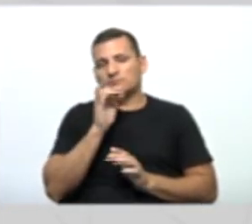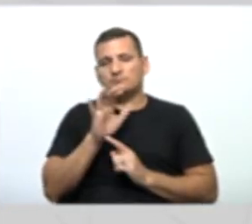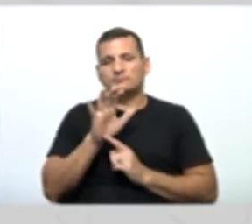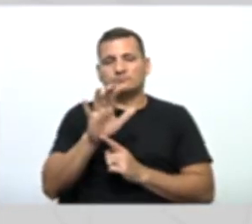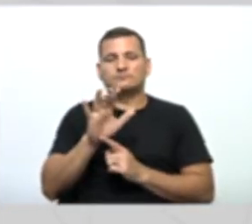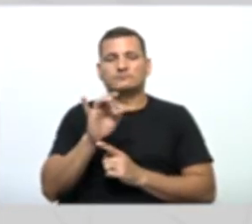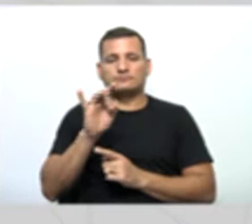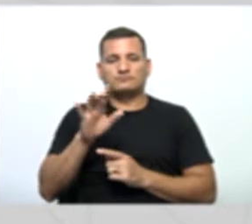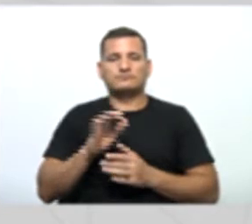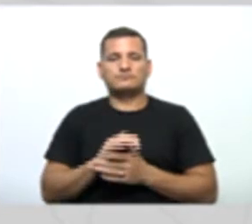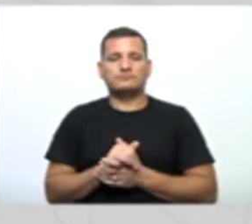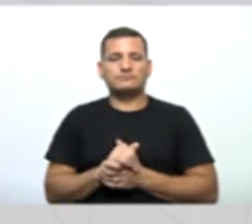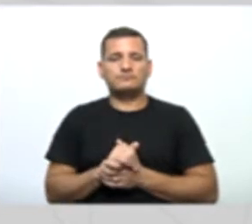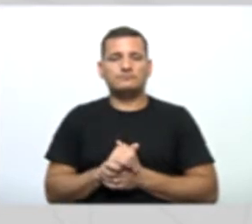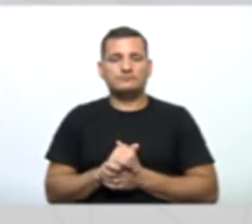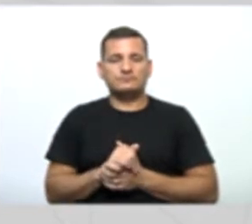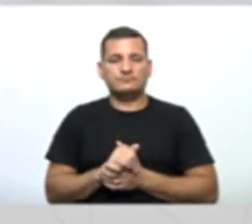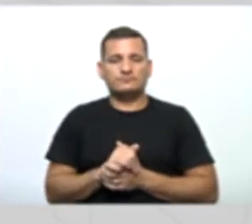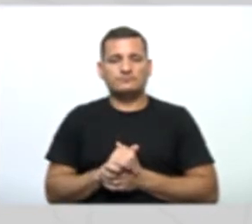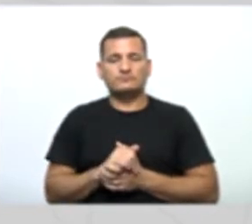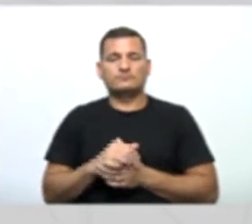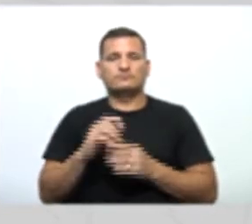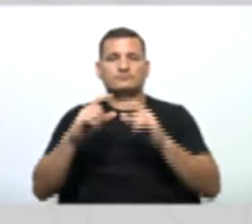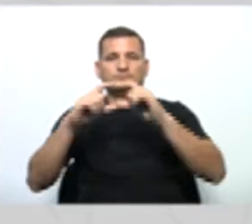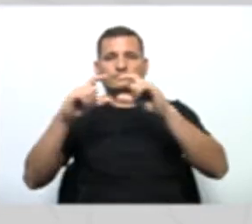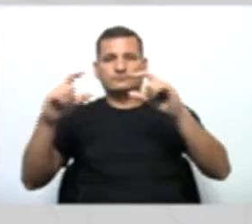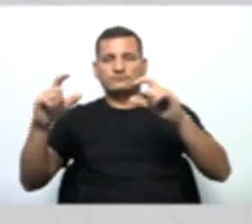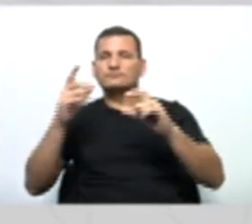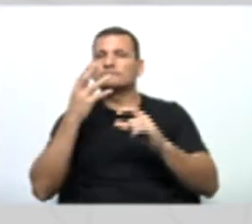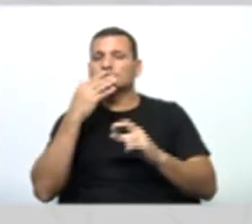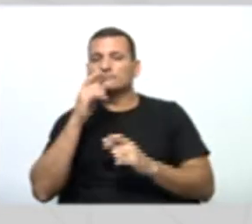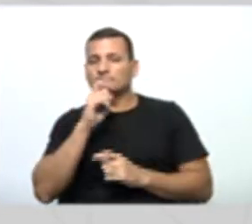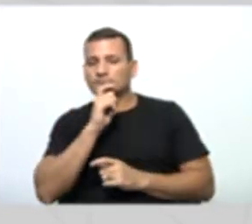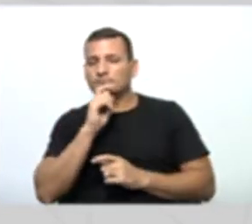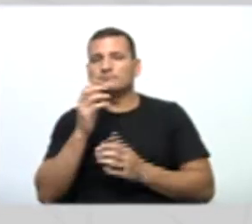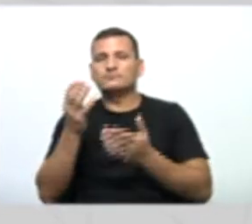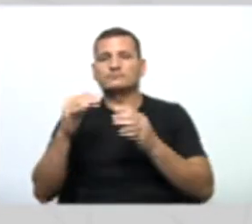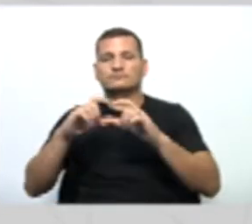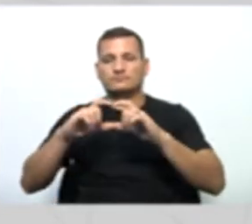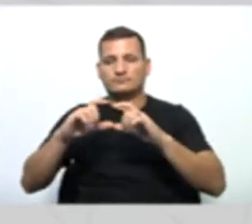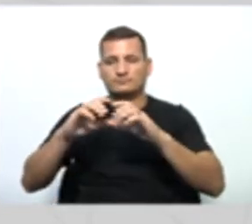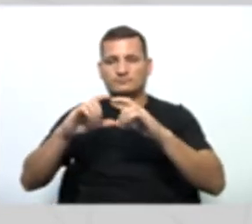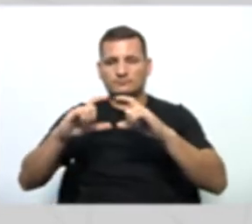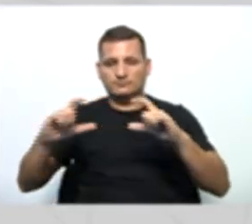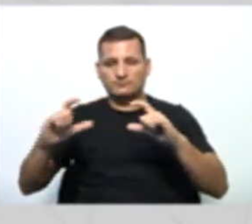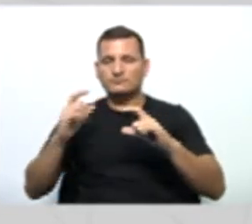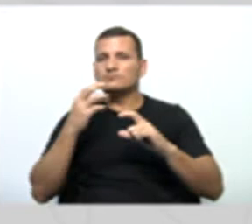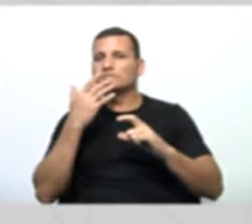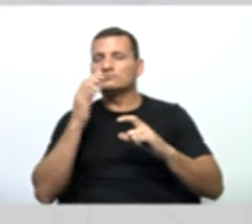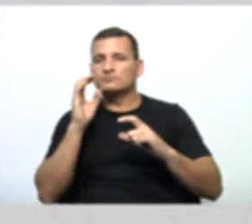ó. Um texto com cores frias e cores quentes. Muito legal.